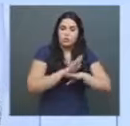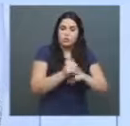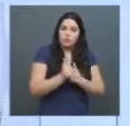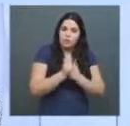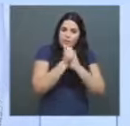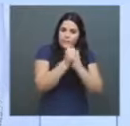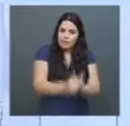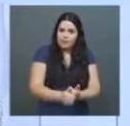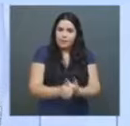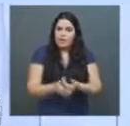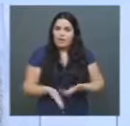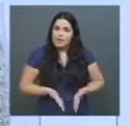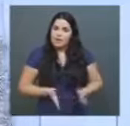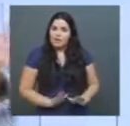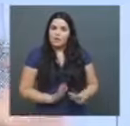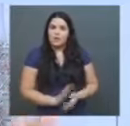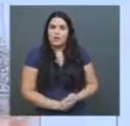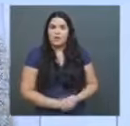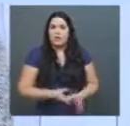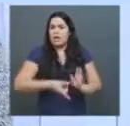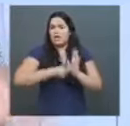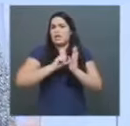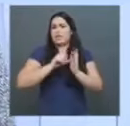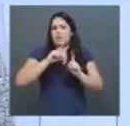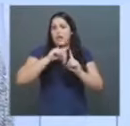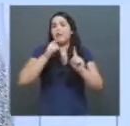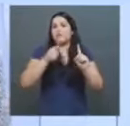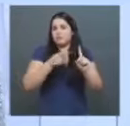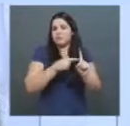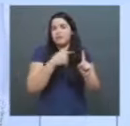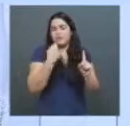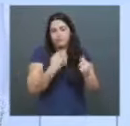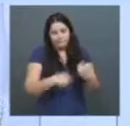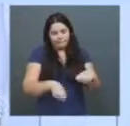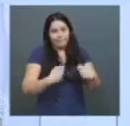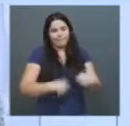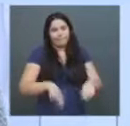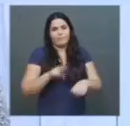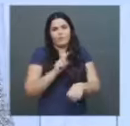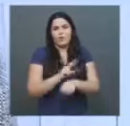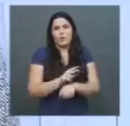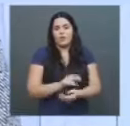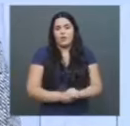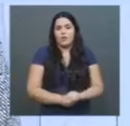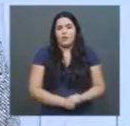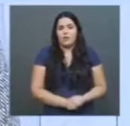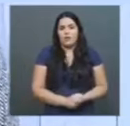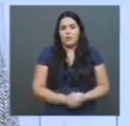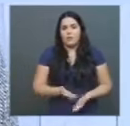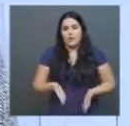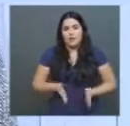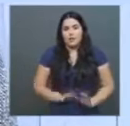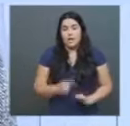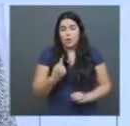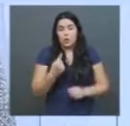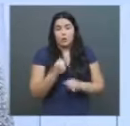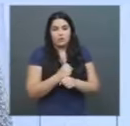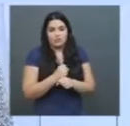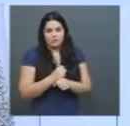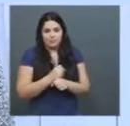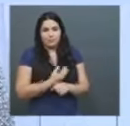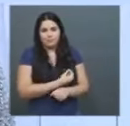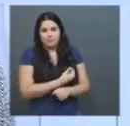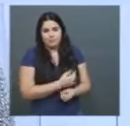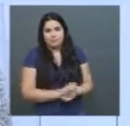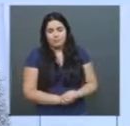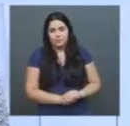um pouco mais além, desde antes, né, da gestação, o nascimento e todo o seu primeiro ano de vida. Então, são